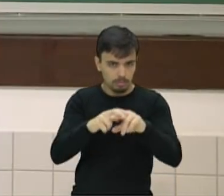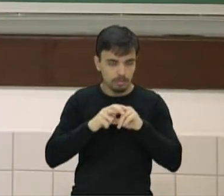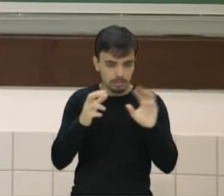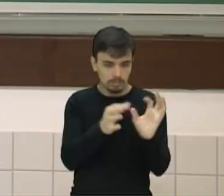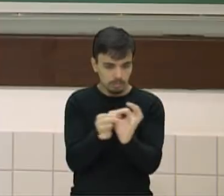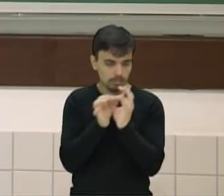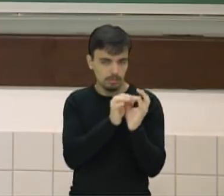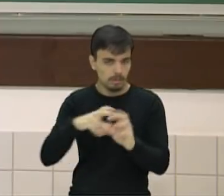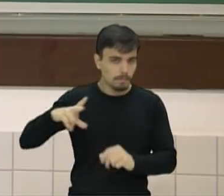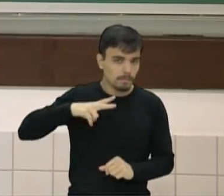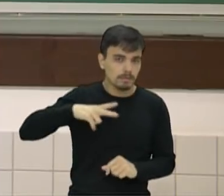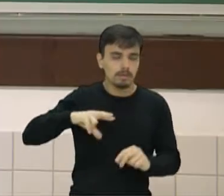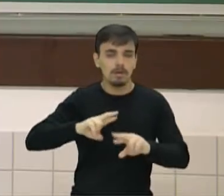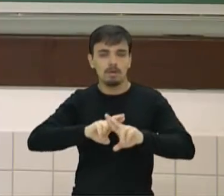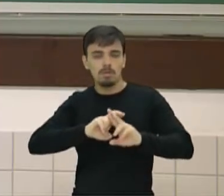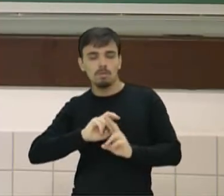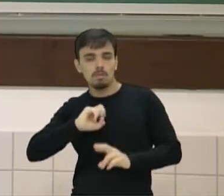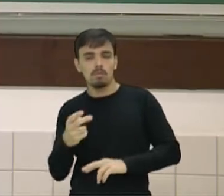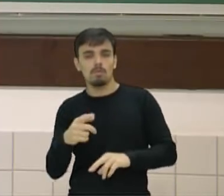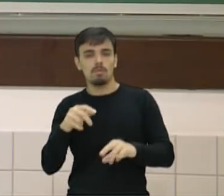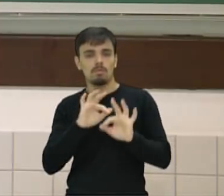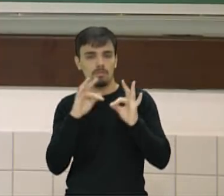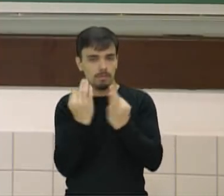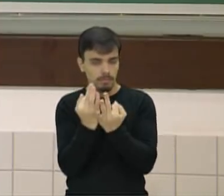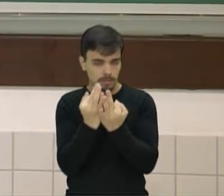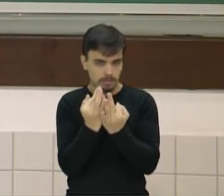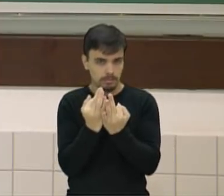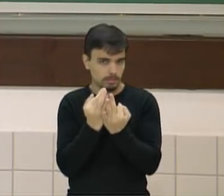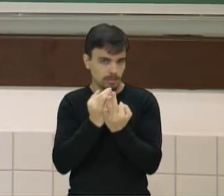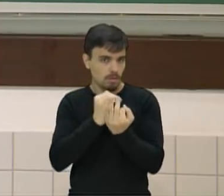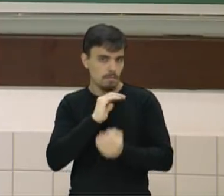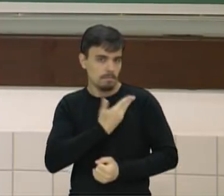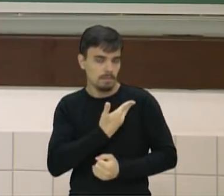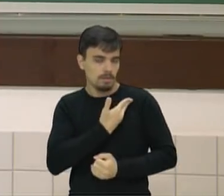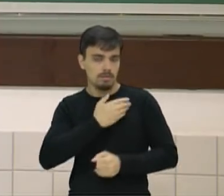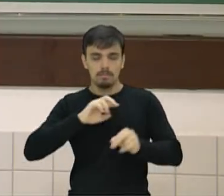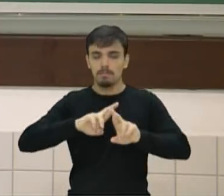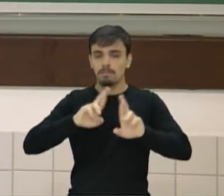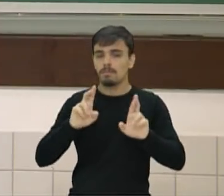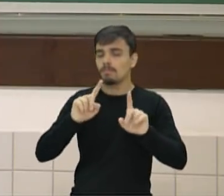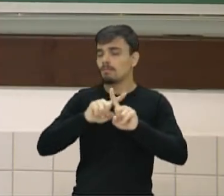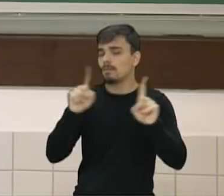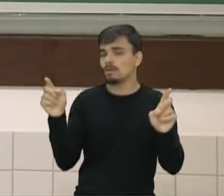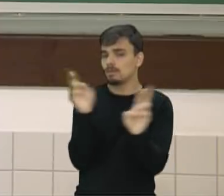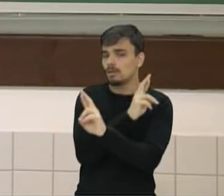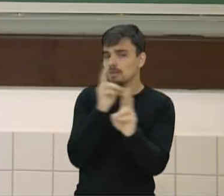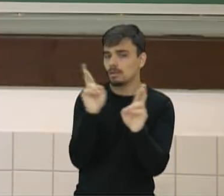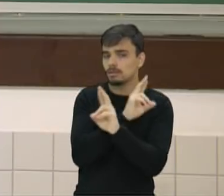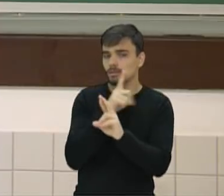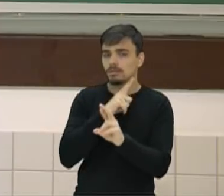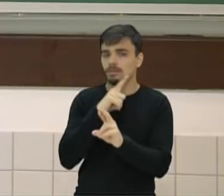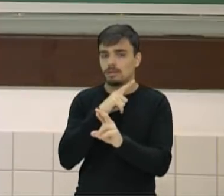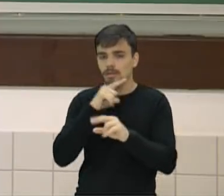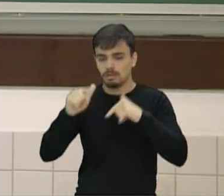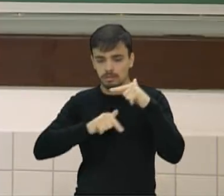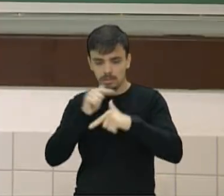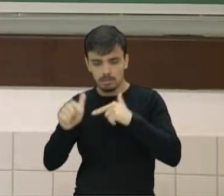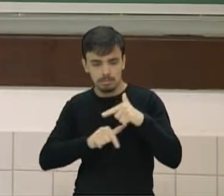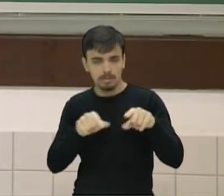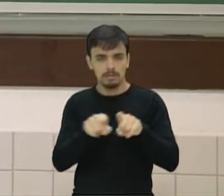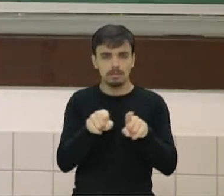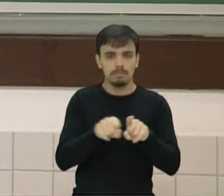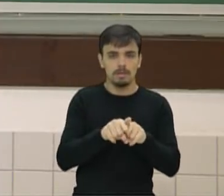vínculos pessoais, porque são da mesma família ou são amigos. Elas se relacionam porque cada uma tem uma profissão e uma função dentro da